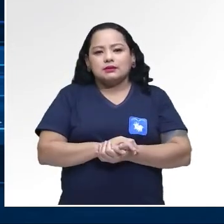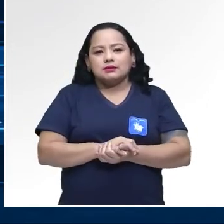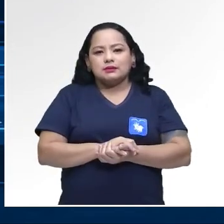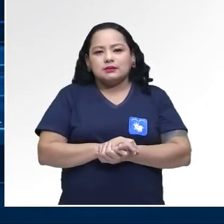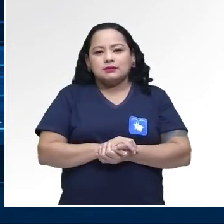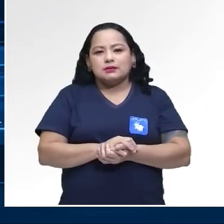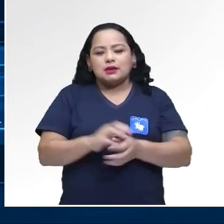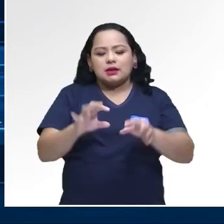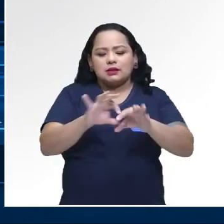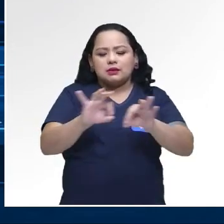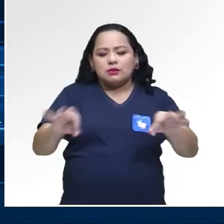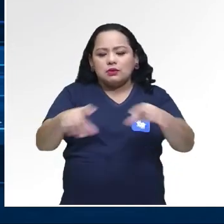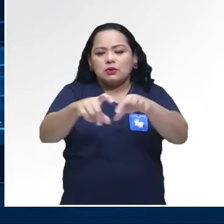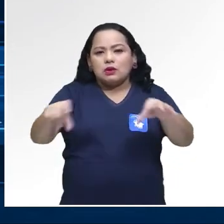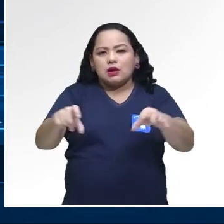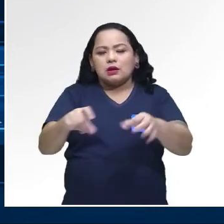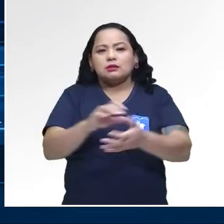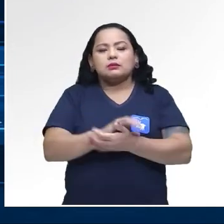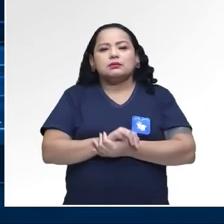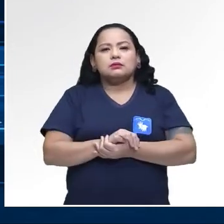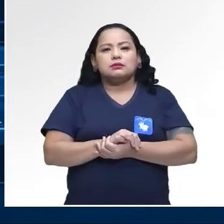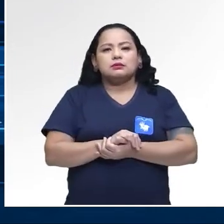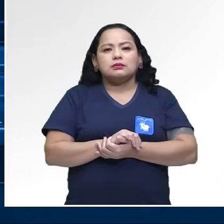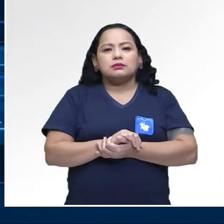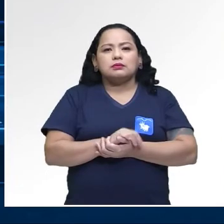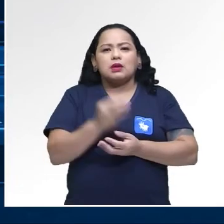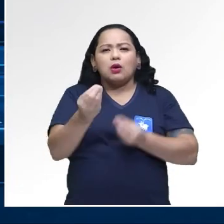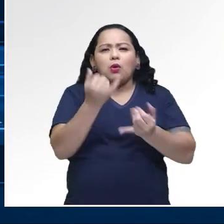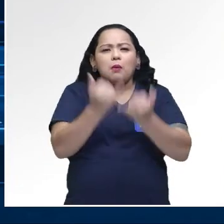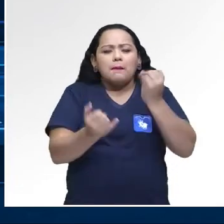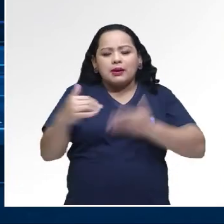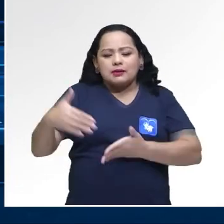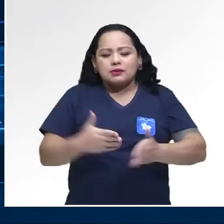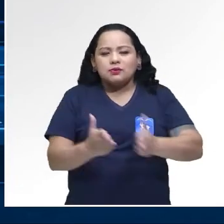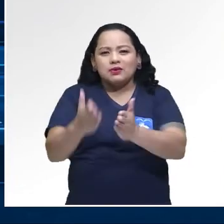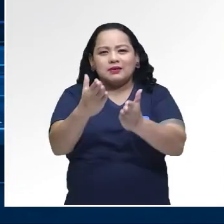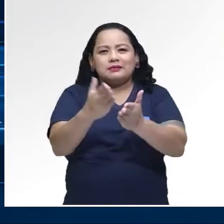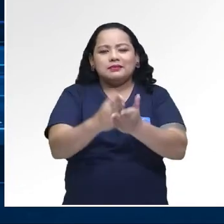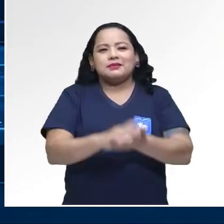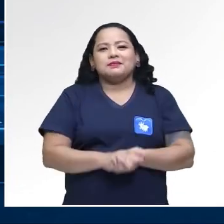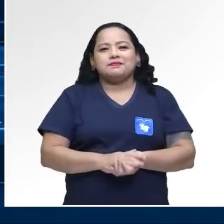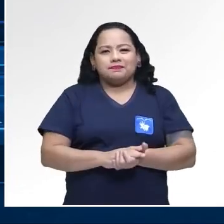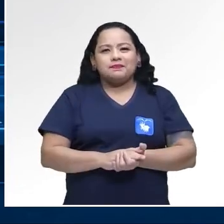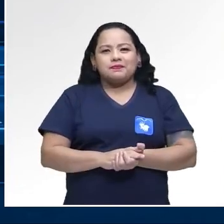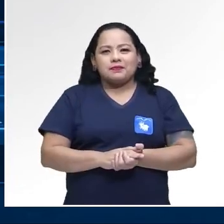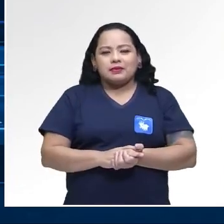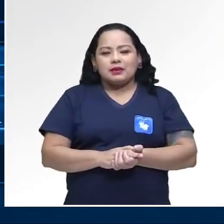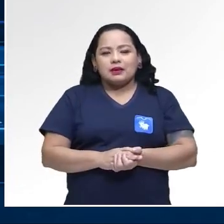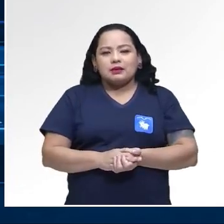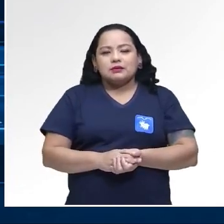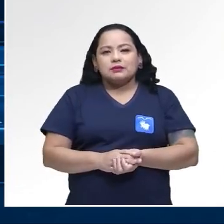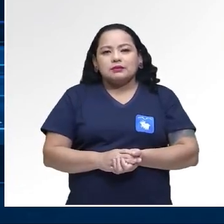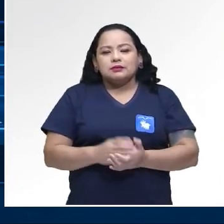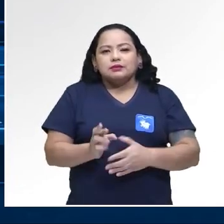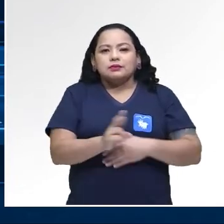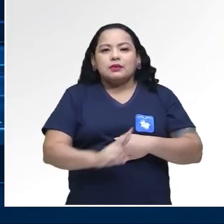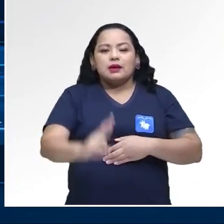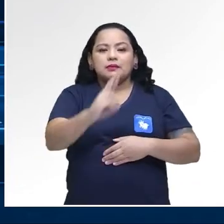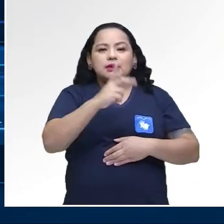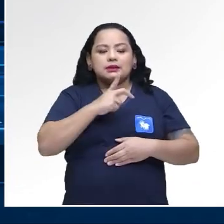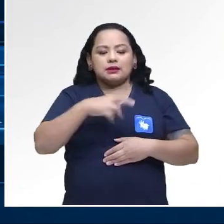de transmissão. Né, e elas vão percorrendo aquele caminho, como a gente observou no nosso vídeo. Tá? Então, a gente tem a representação da